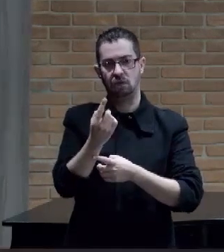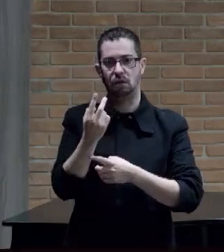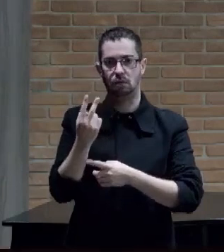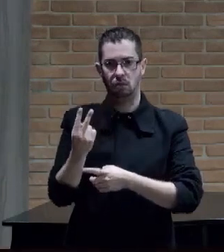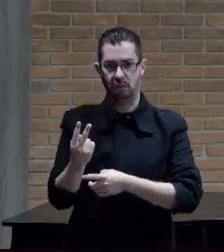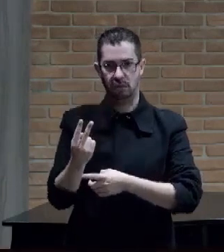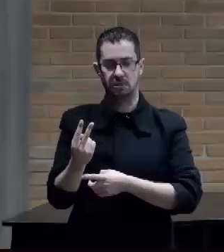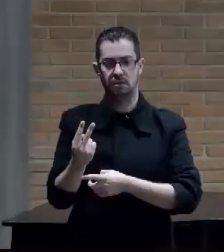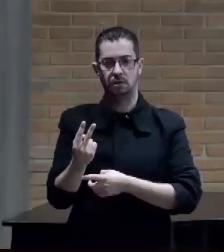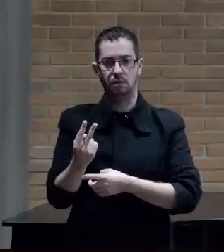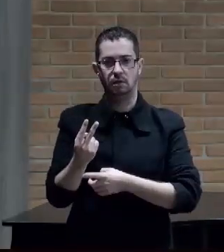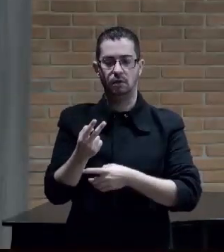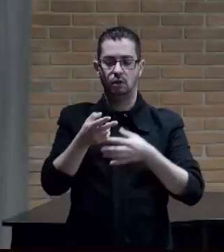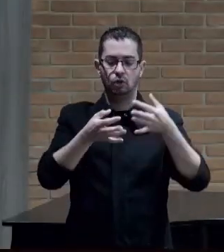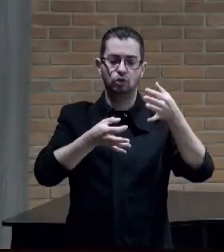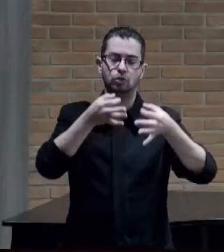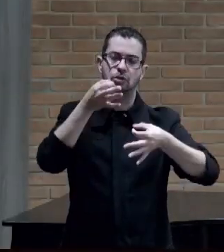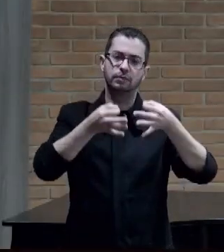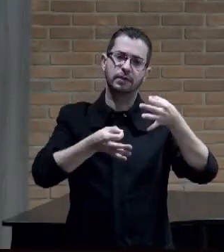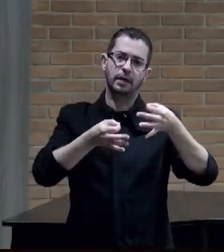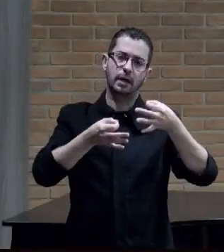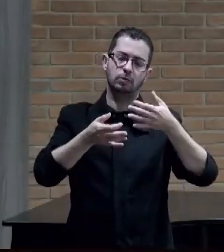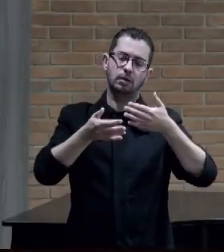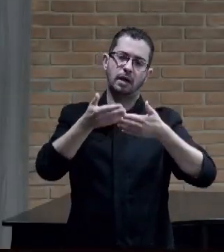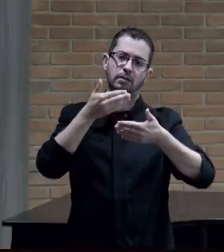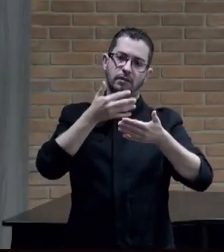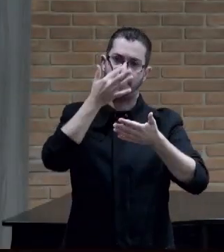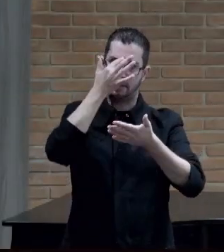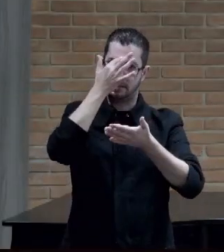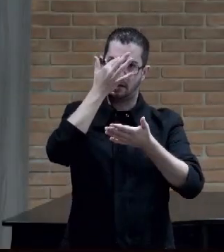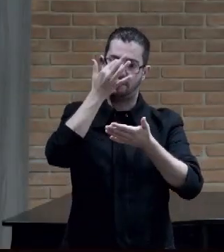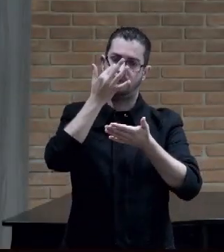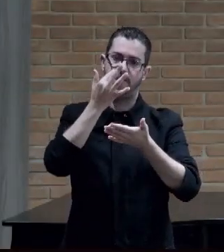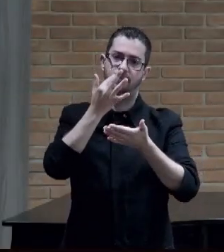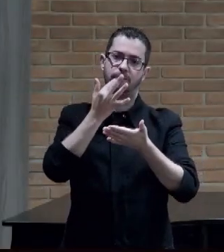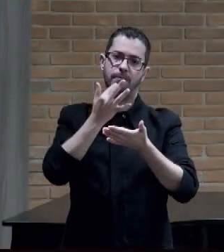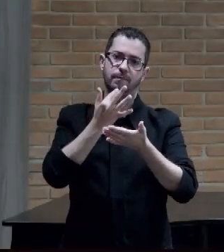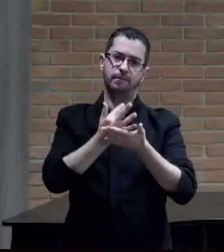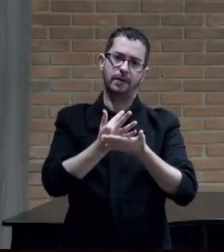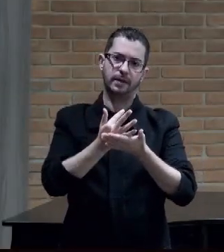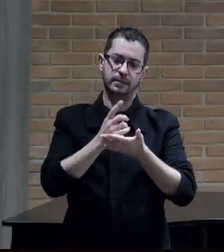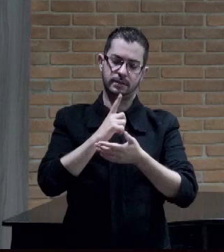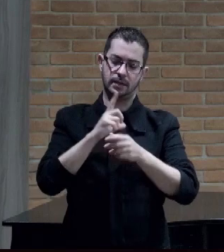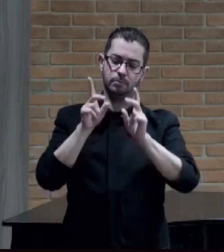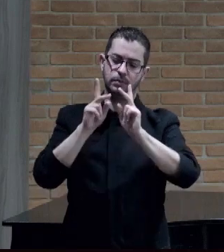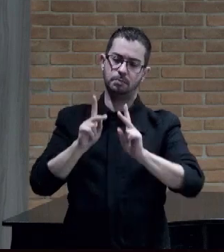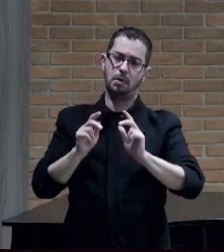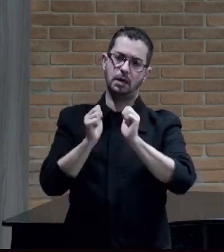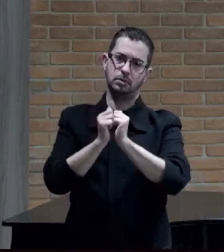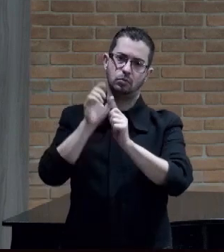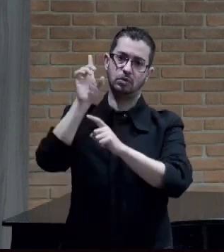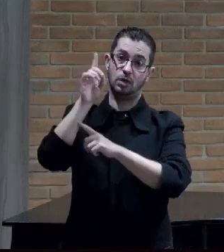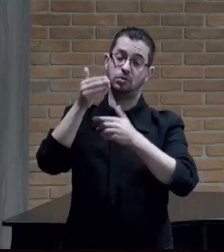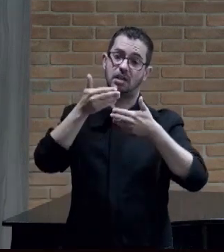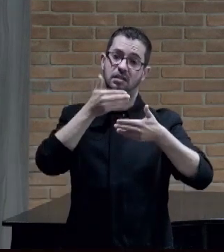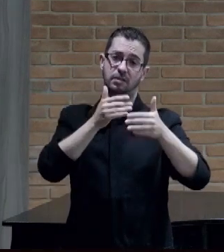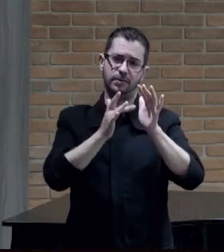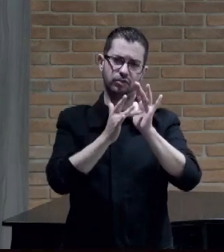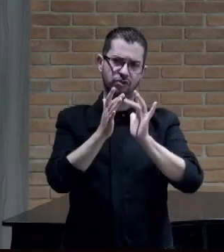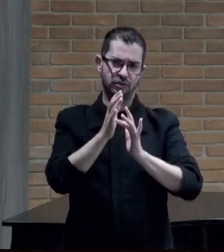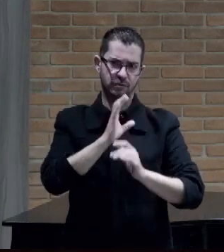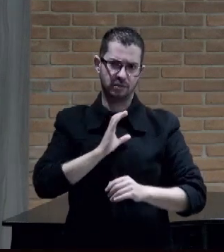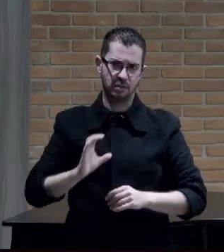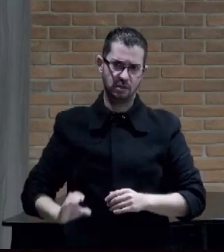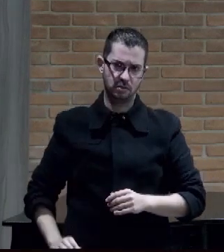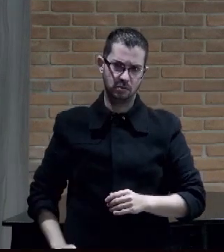texto: justificados, pois, mediante a fé, temos paz com Deus, por meio de nosso Senhor Jesus Cristo, por intermédio de